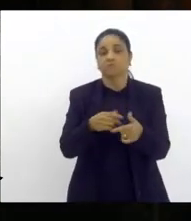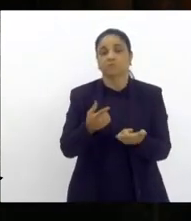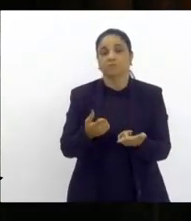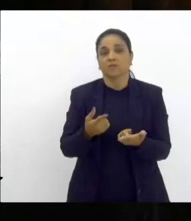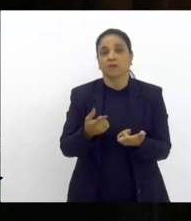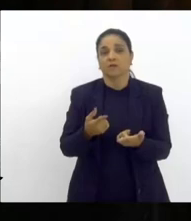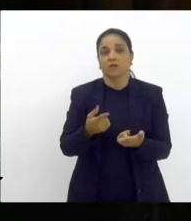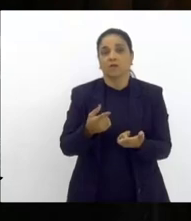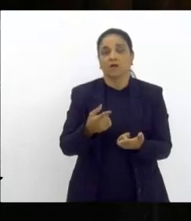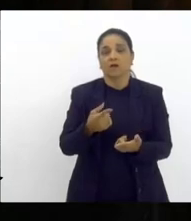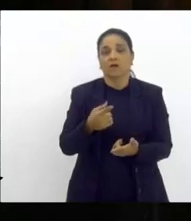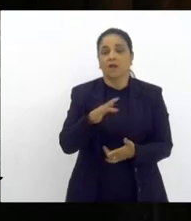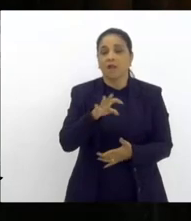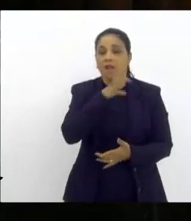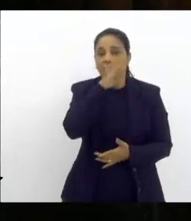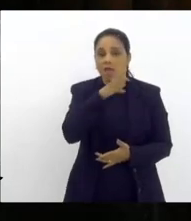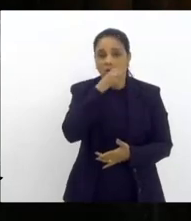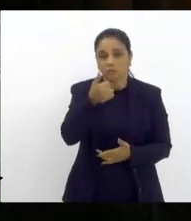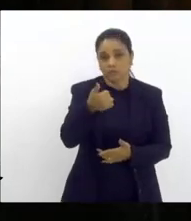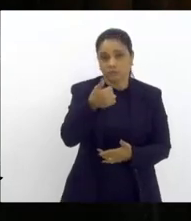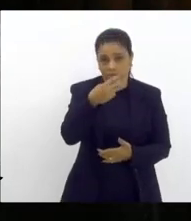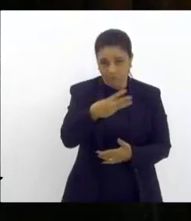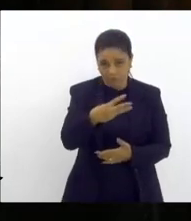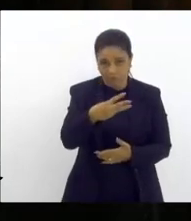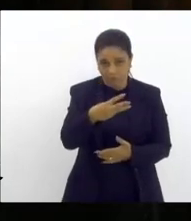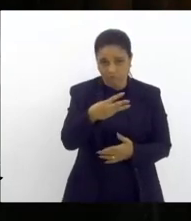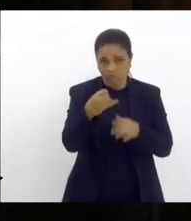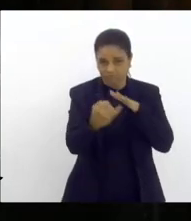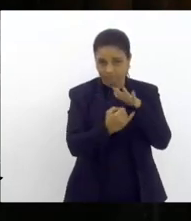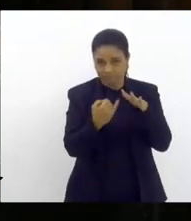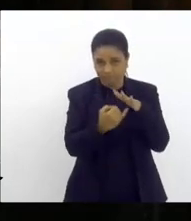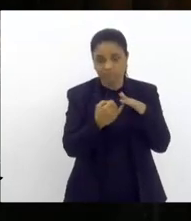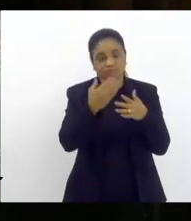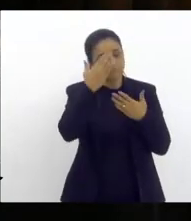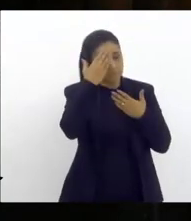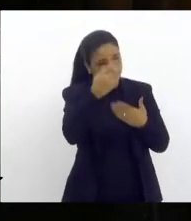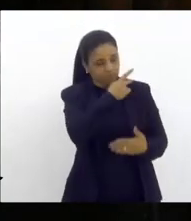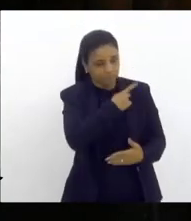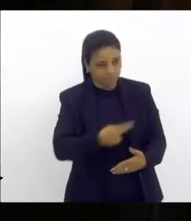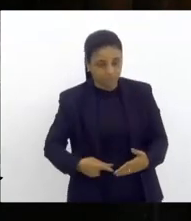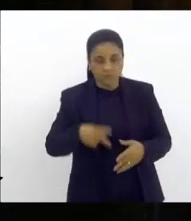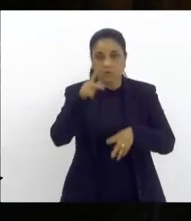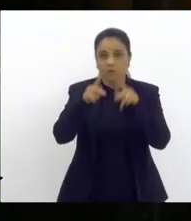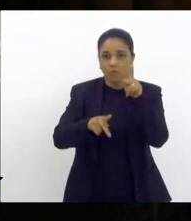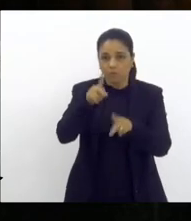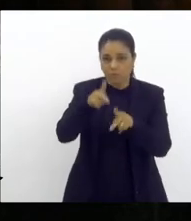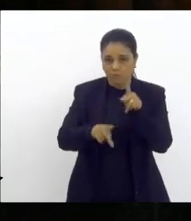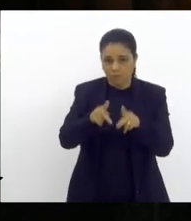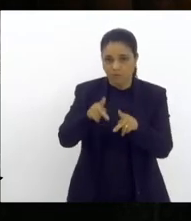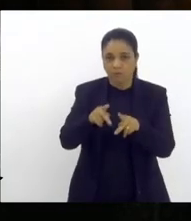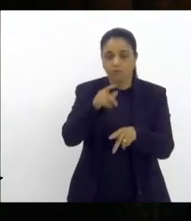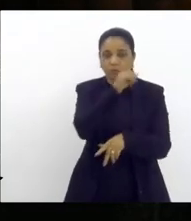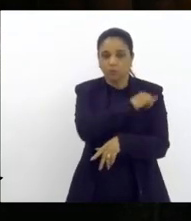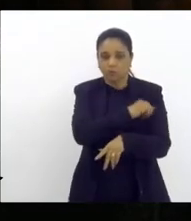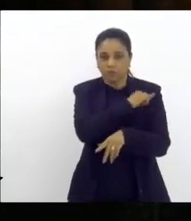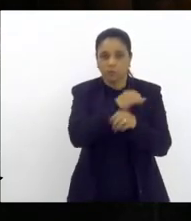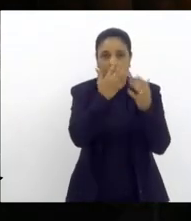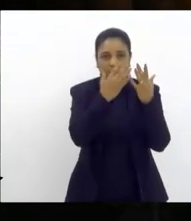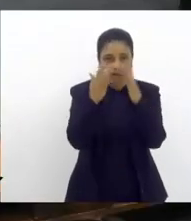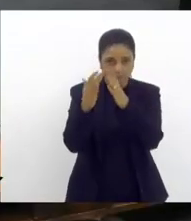a Leão 13 muito obrigada a senhora Presidente Parabéns ao povo do Rio de Janeiro sigamos